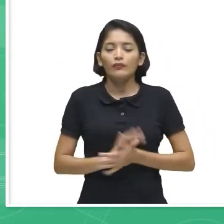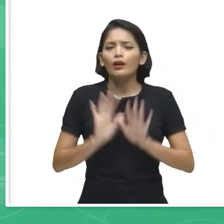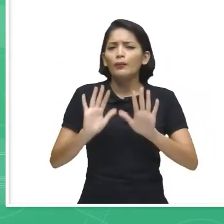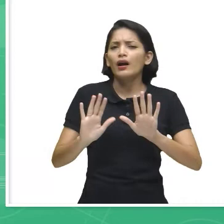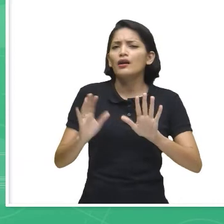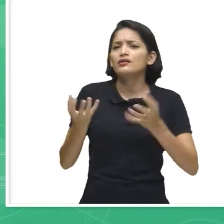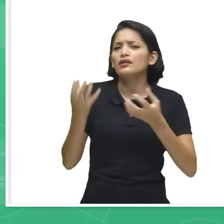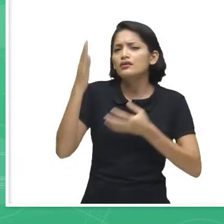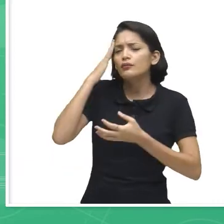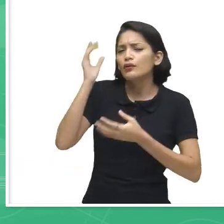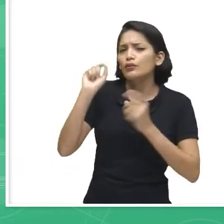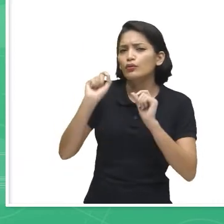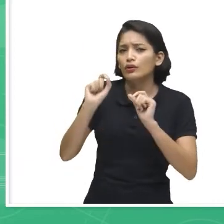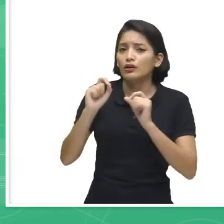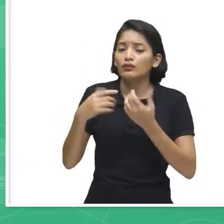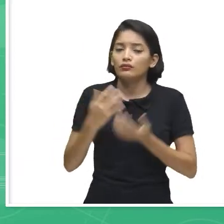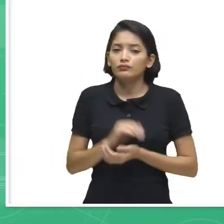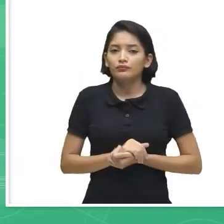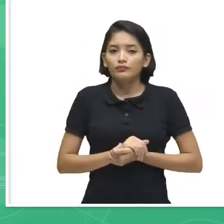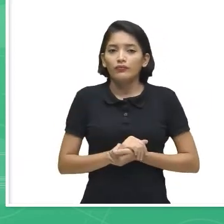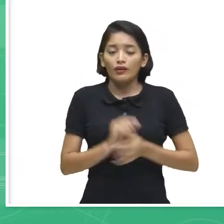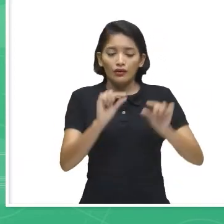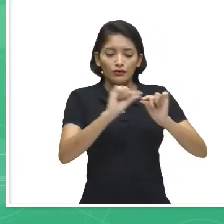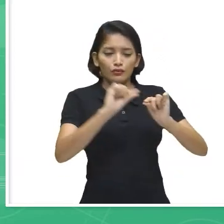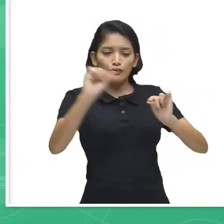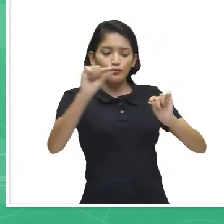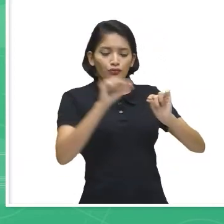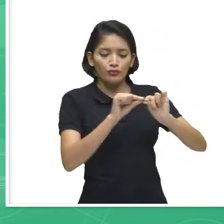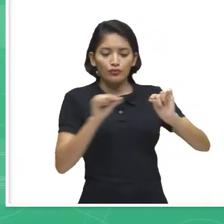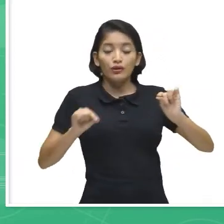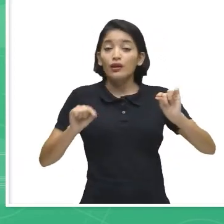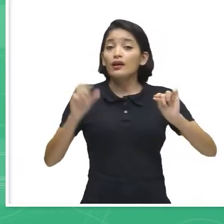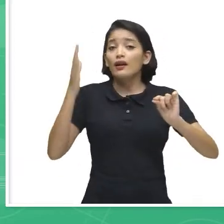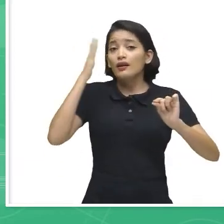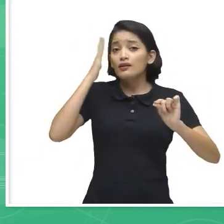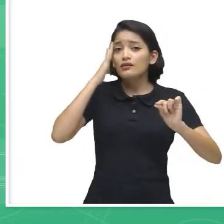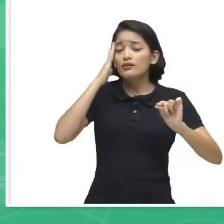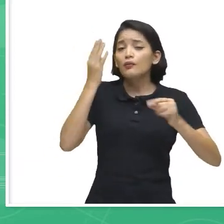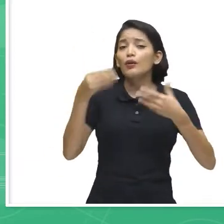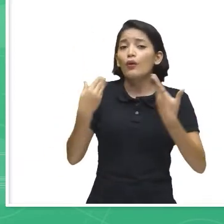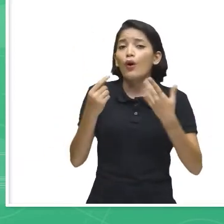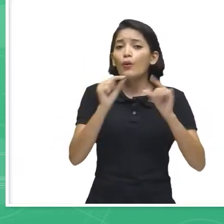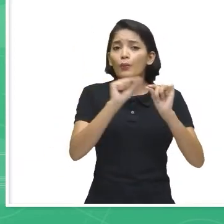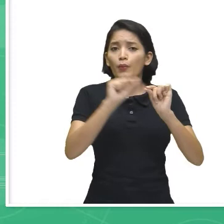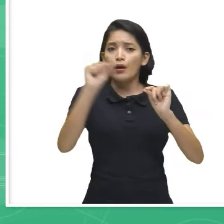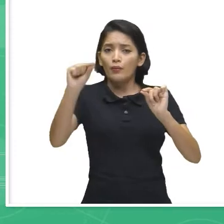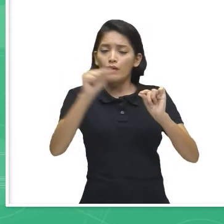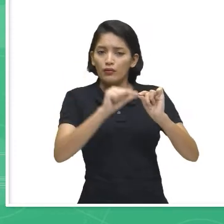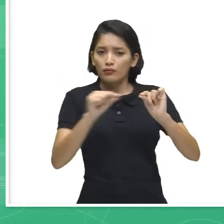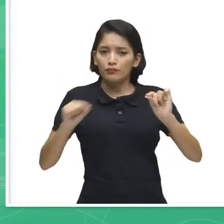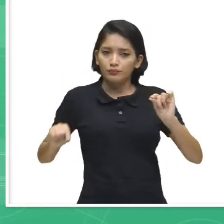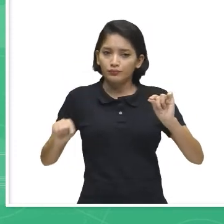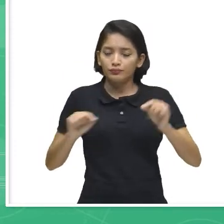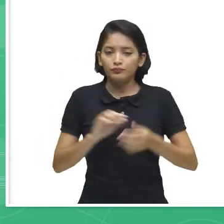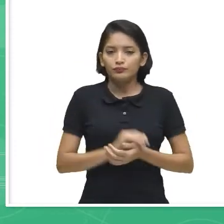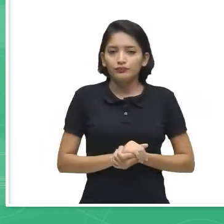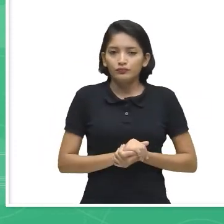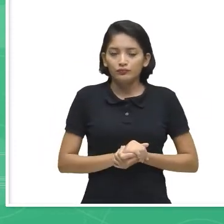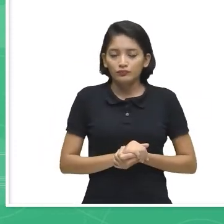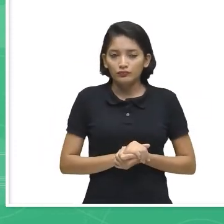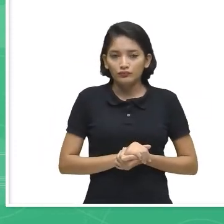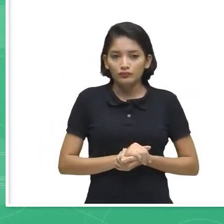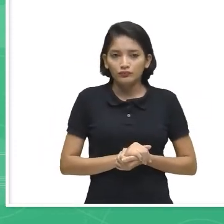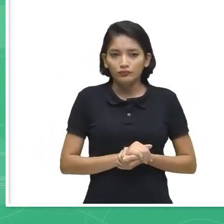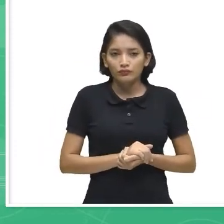olha, determina os potenciais. Se ele quer que determine os potenciais, eu vou usar a carga geradora, não a